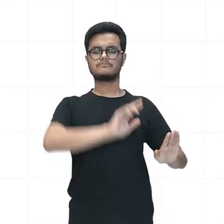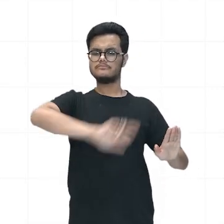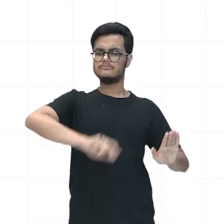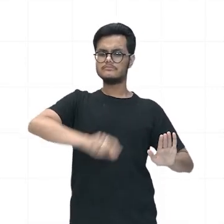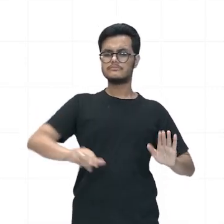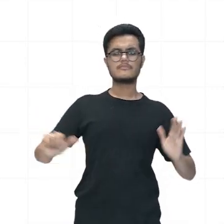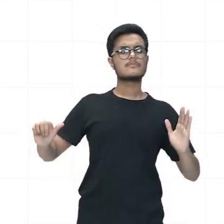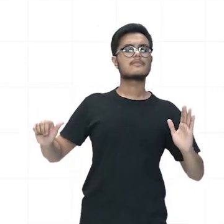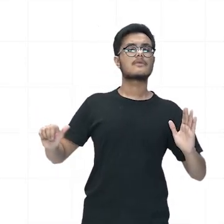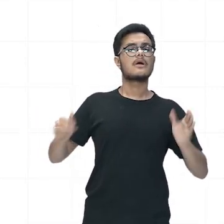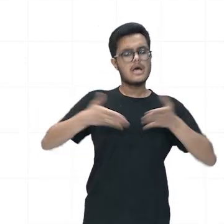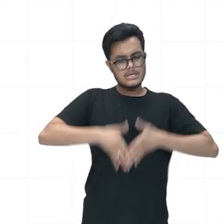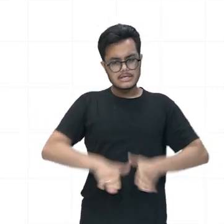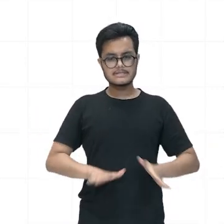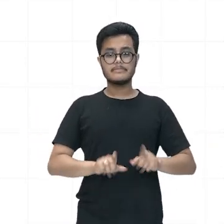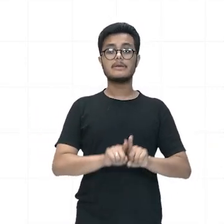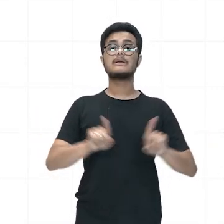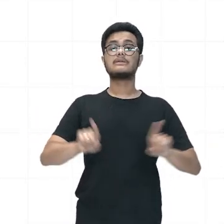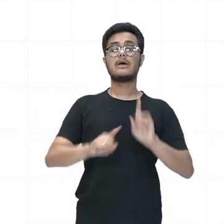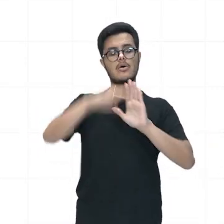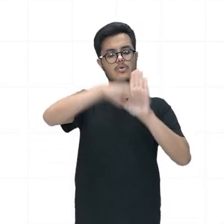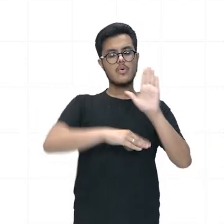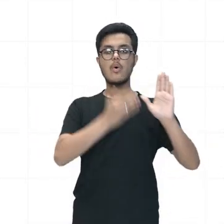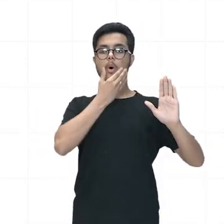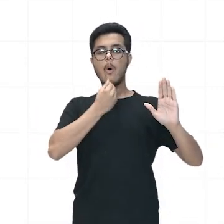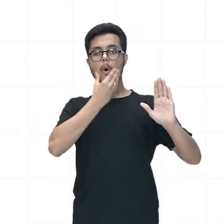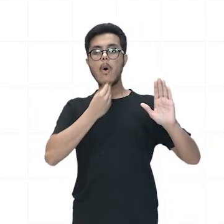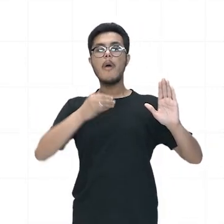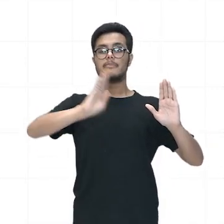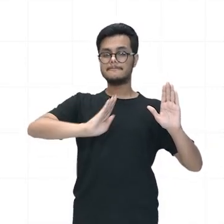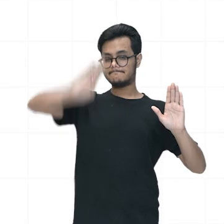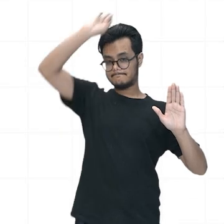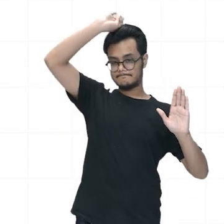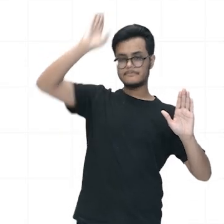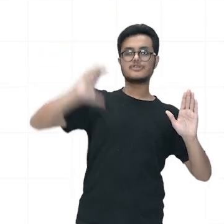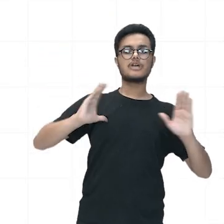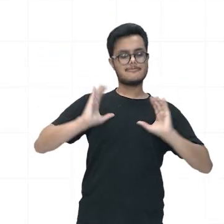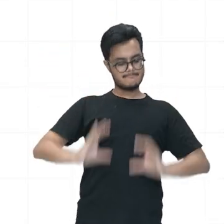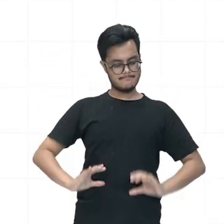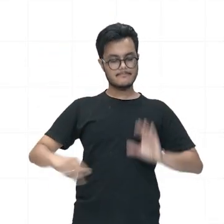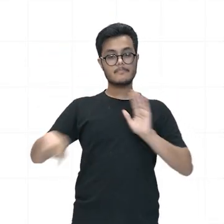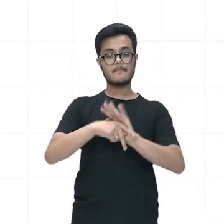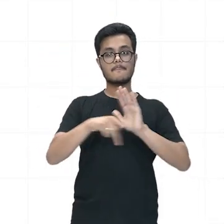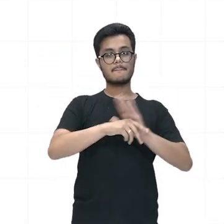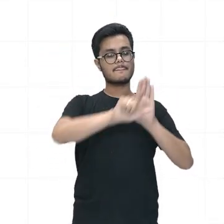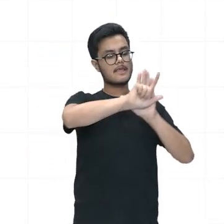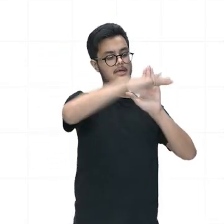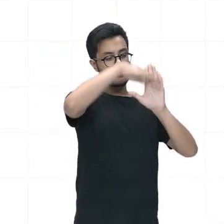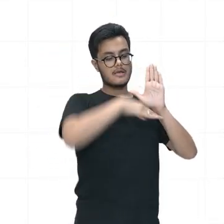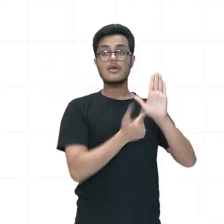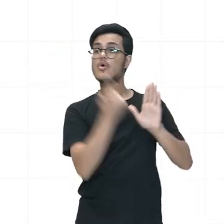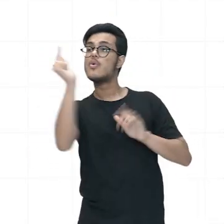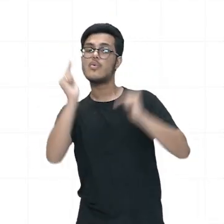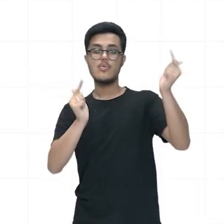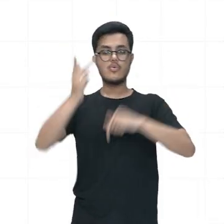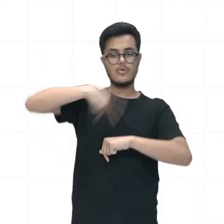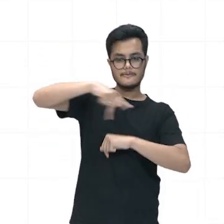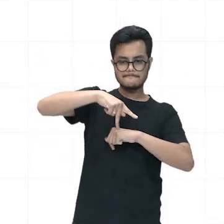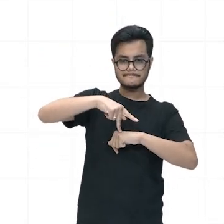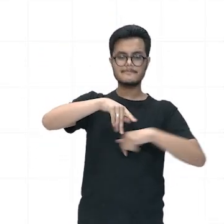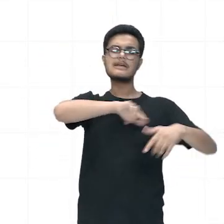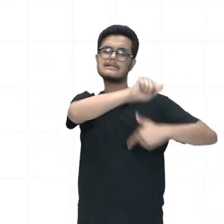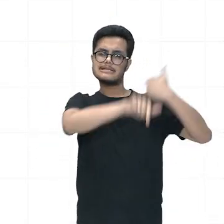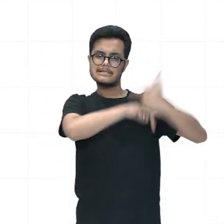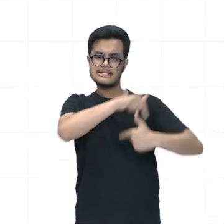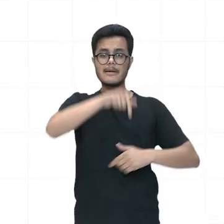de estar estritamente ligada ao nascimento. Os romanos vieram conceder cidadania a estrangeiros que